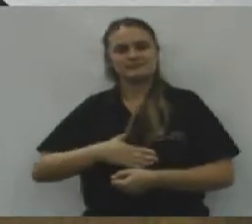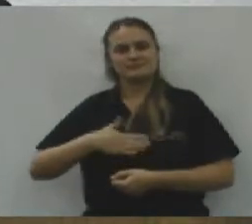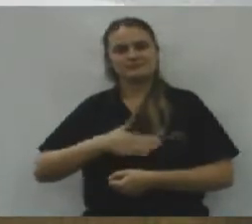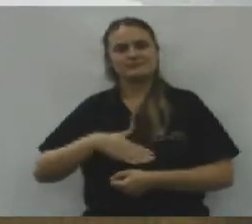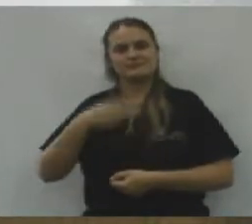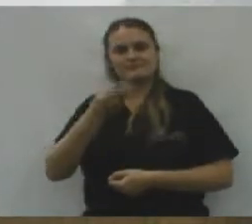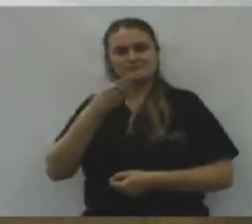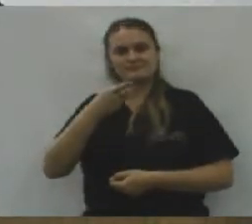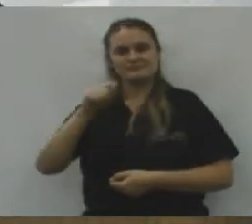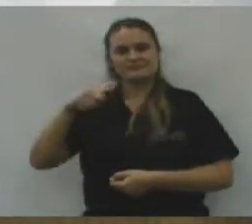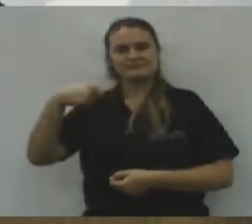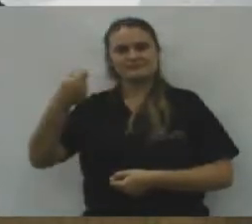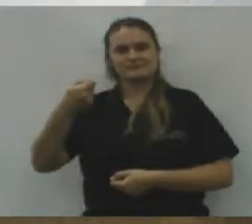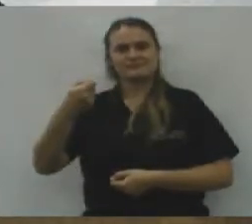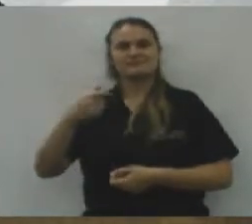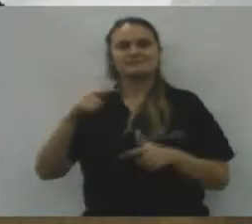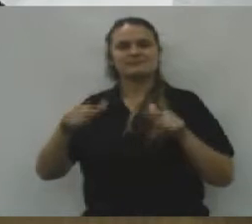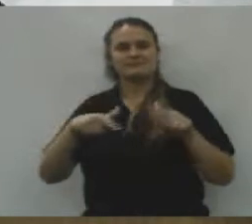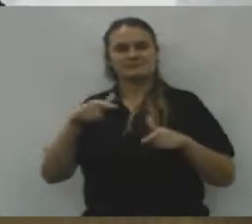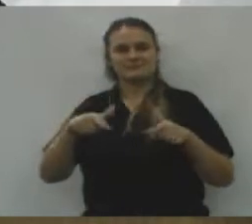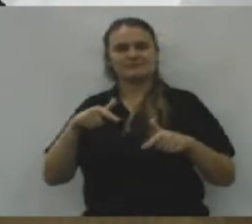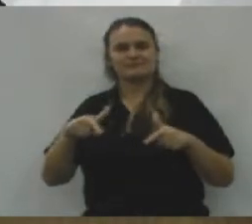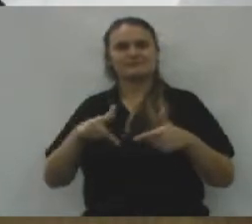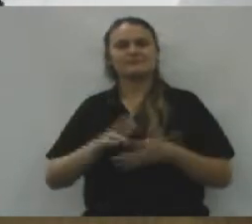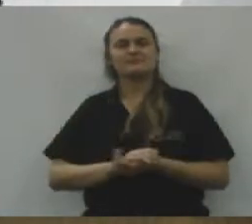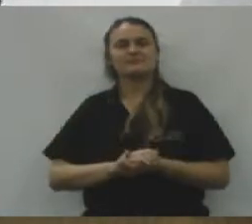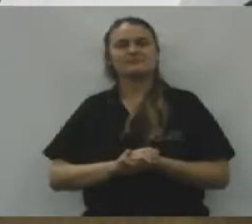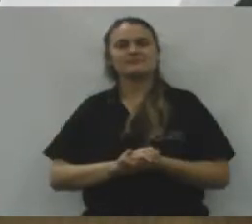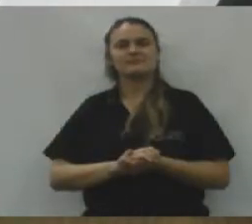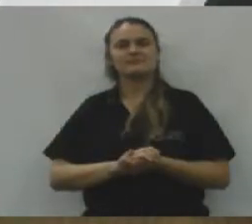falar sobre o expediente, né, que foi